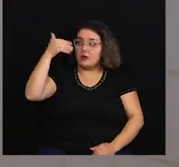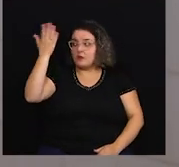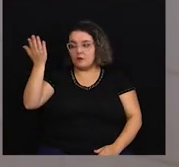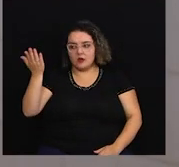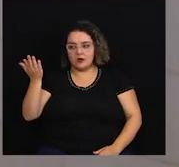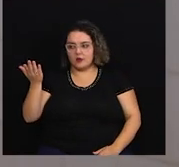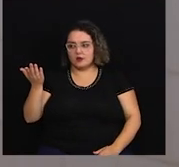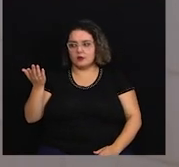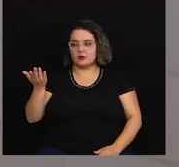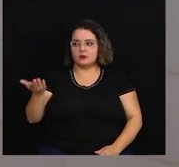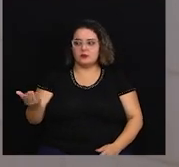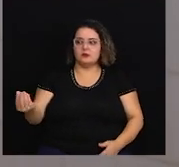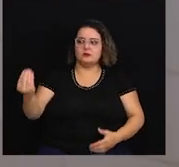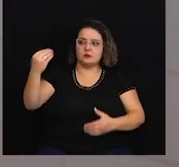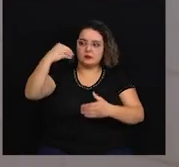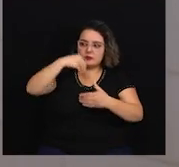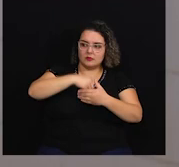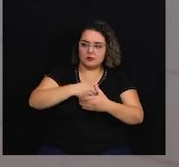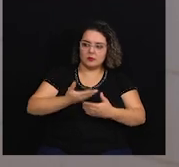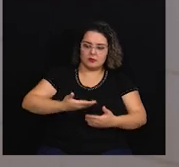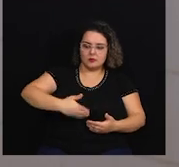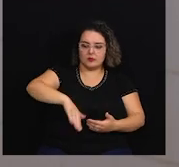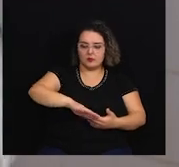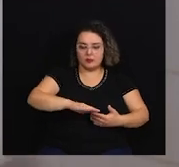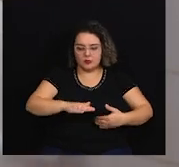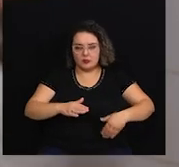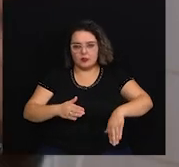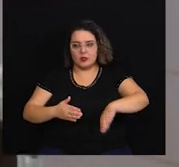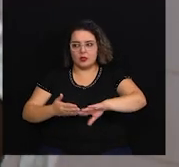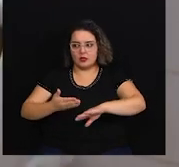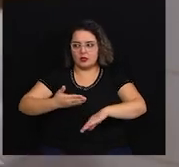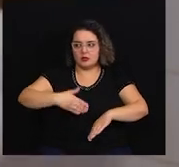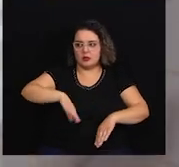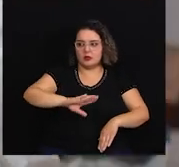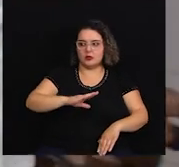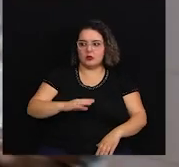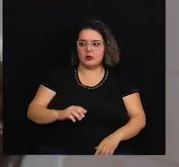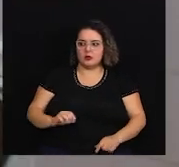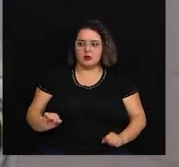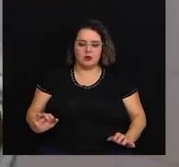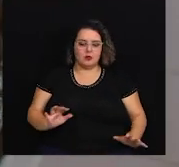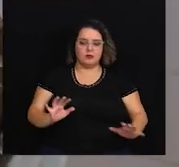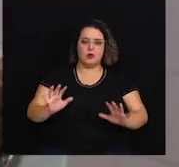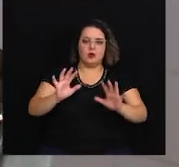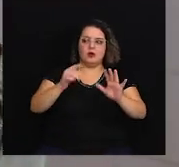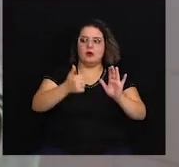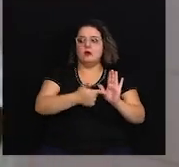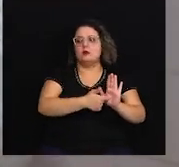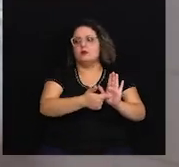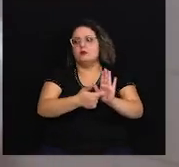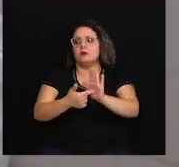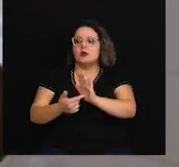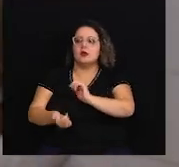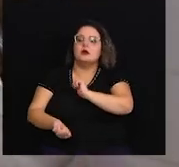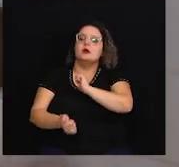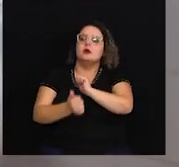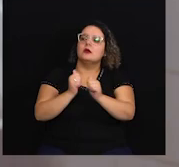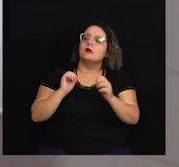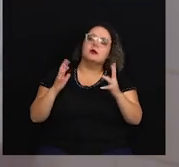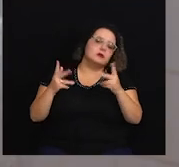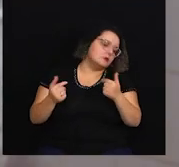e trouxe brotei com dono máquina de fumaça apresentação de atleta tudo isso